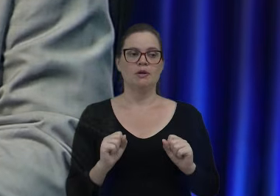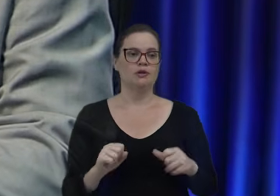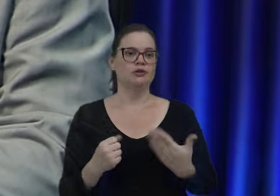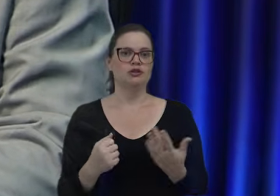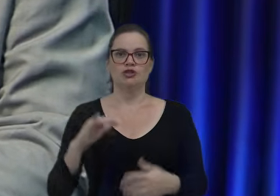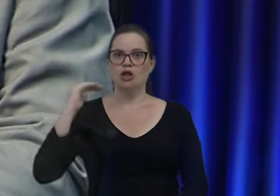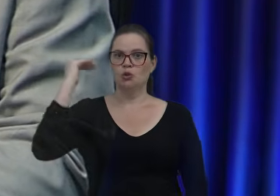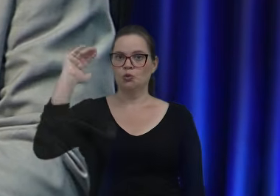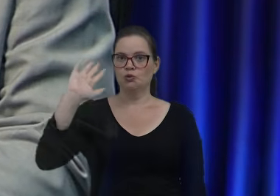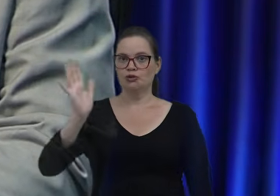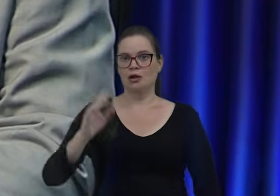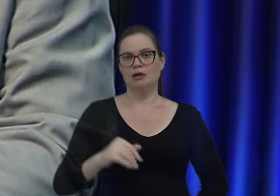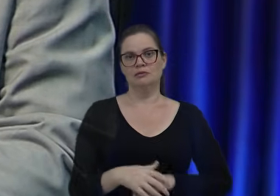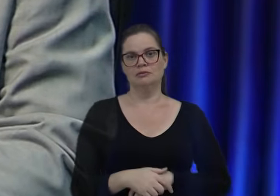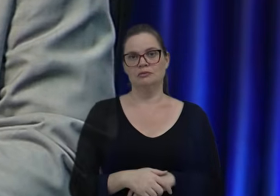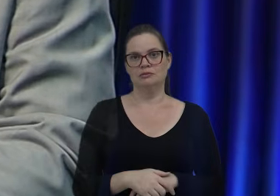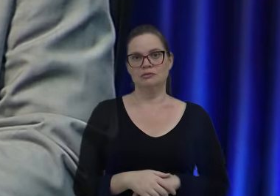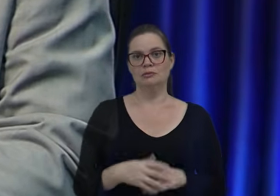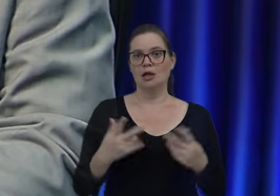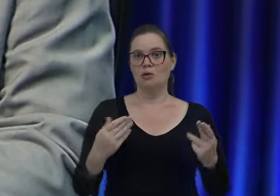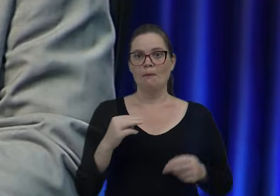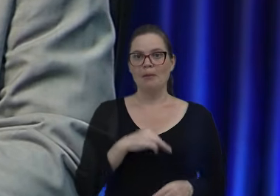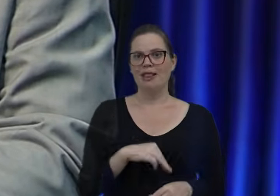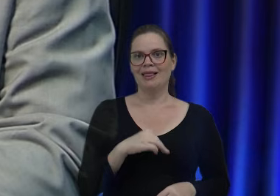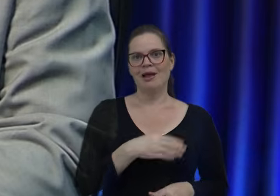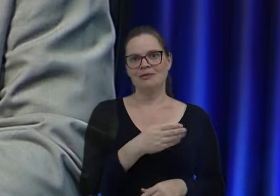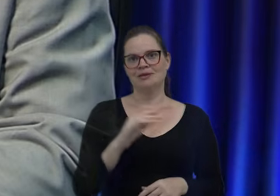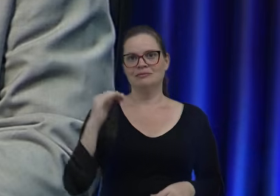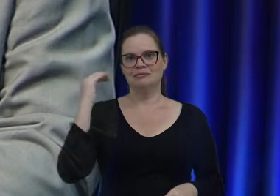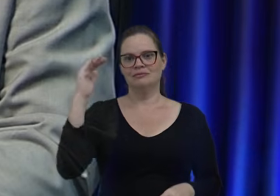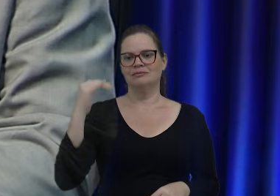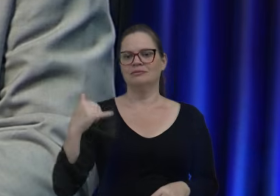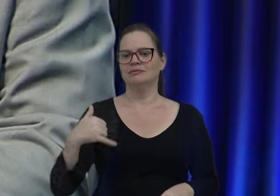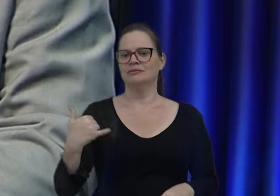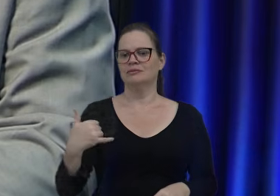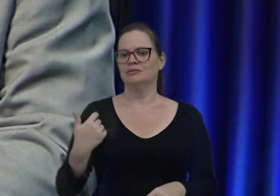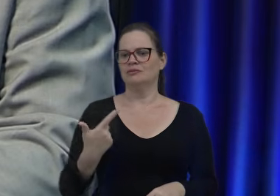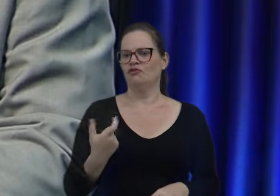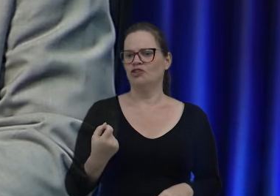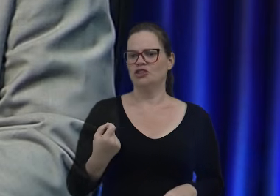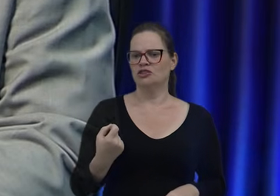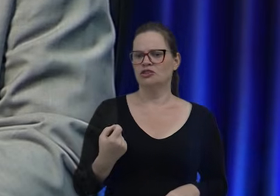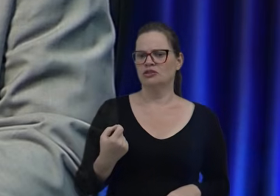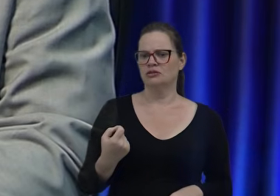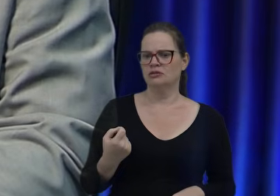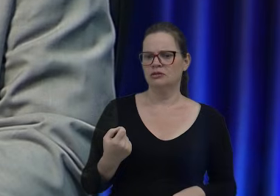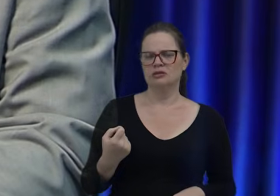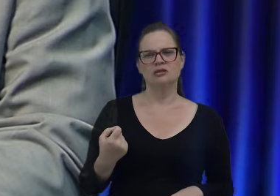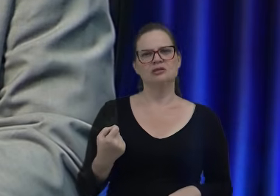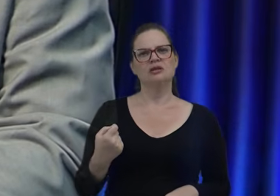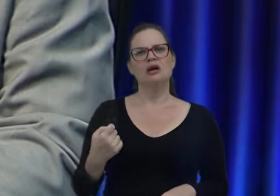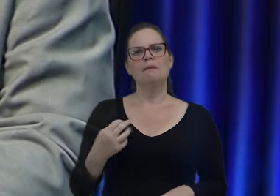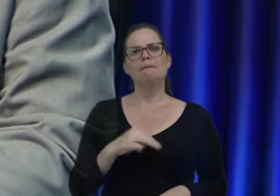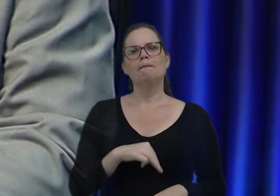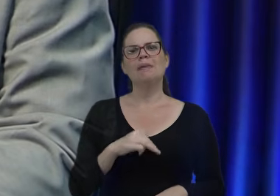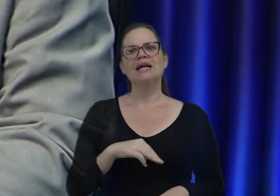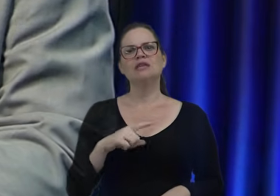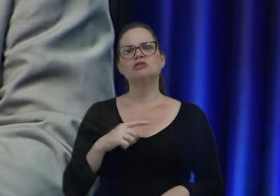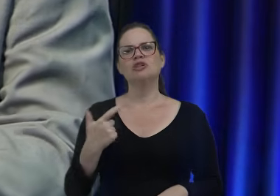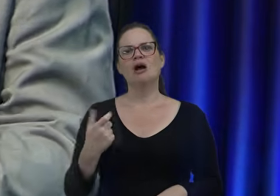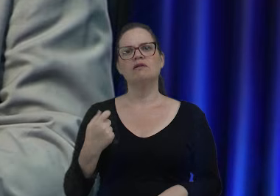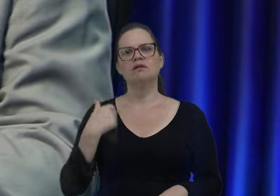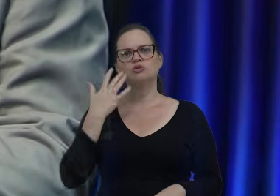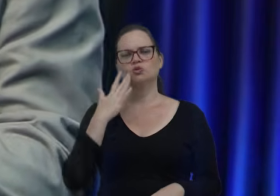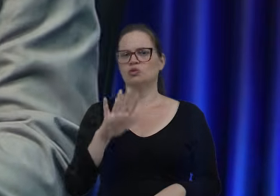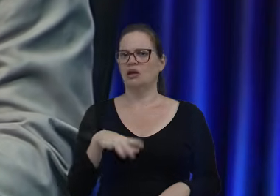homem formado, né, como Mateus, né, com cerca de quantos anos? 20 anos, né? Não, Mateus tinha quantos anos? Não sabemos